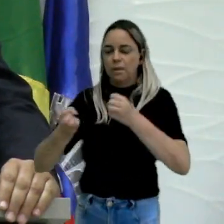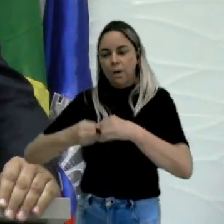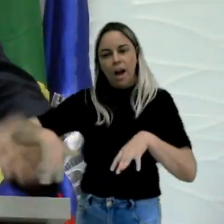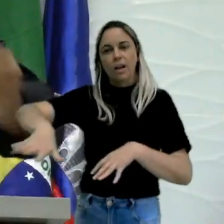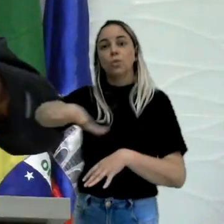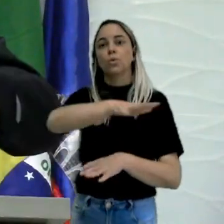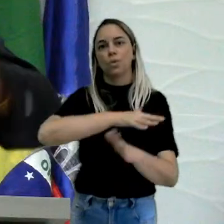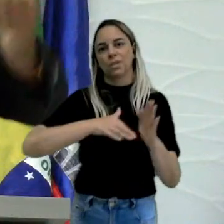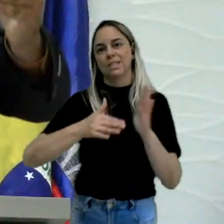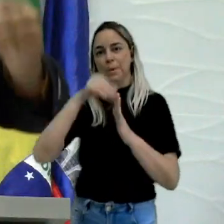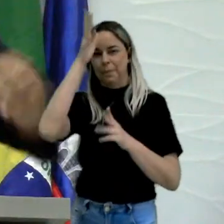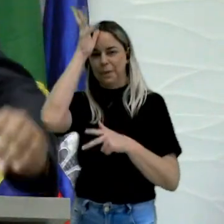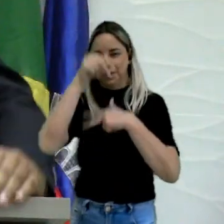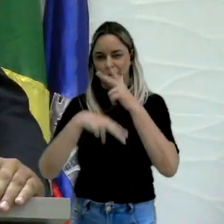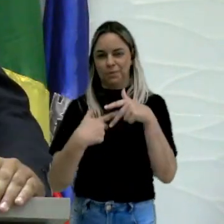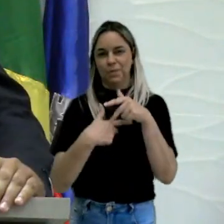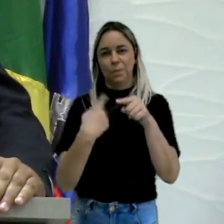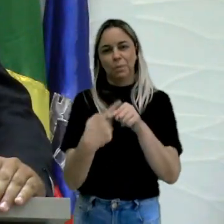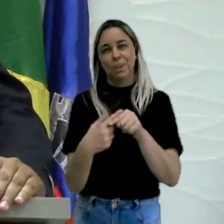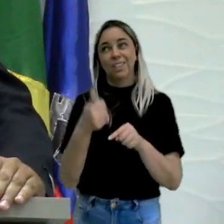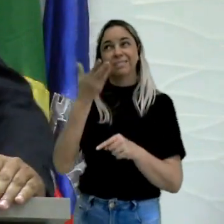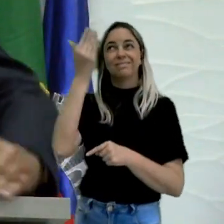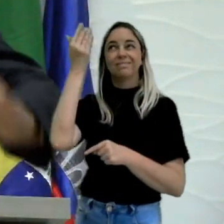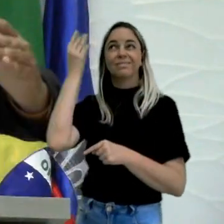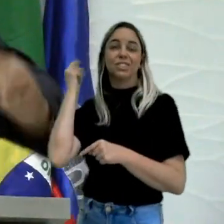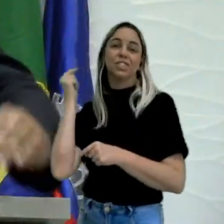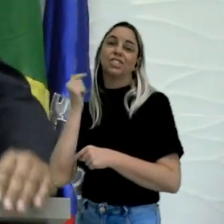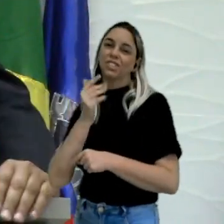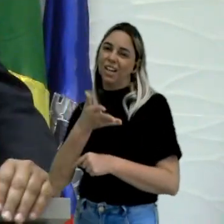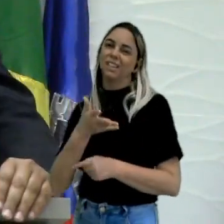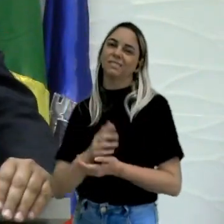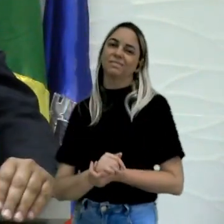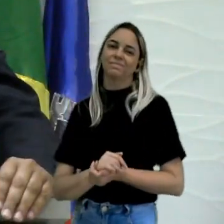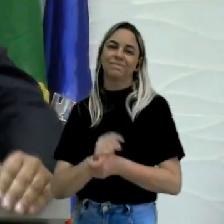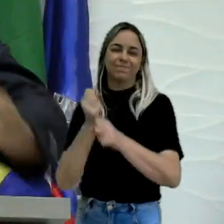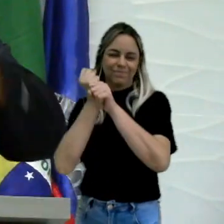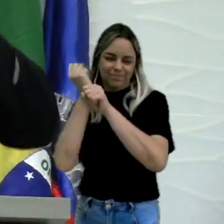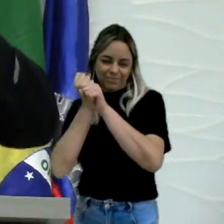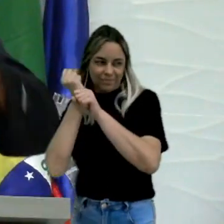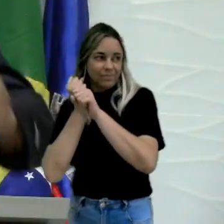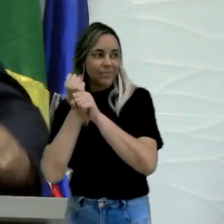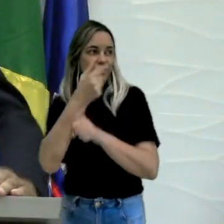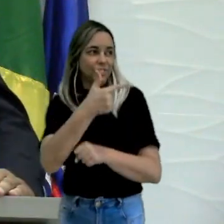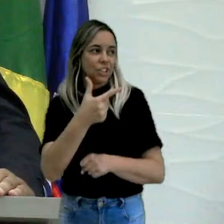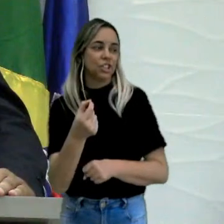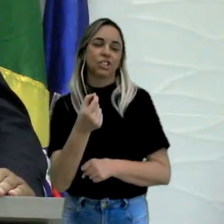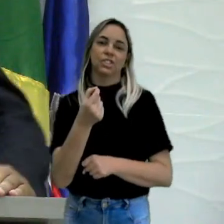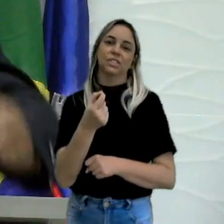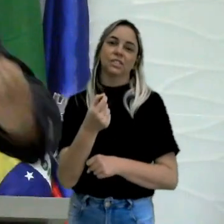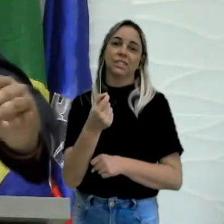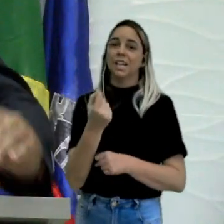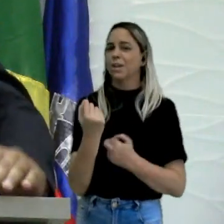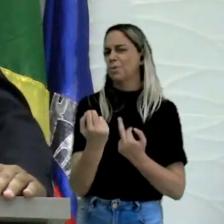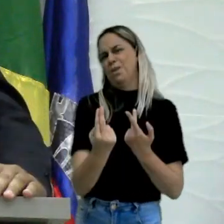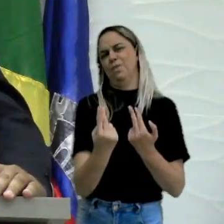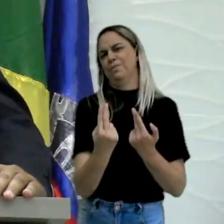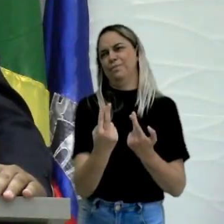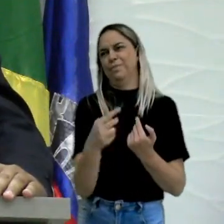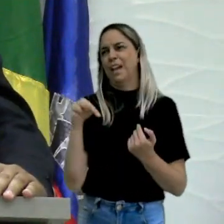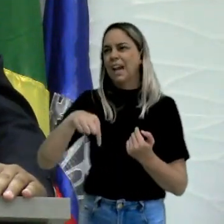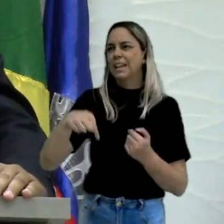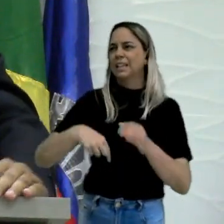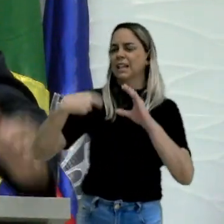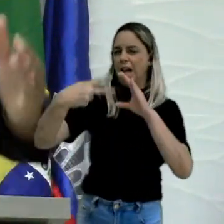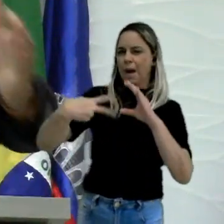vem com muito tempo. Está aí há mais de 20 anos do mesmo jeito. É essa Câmara